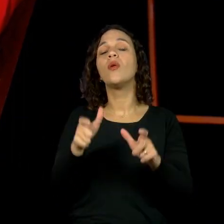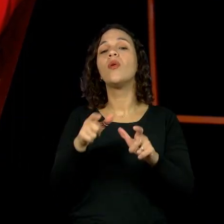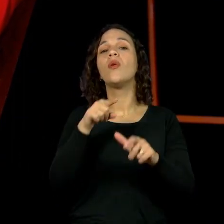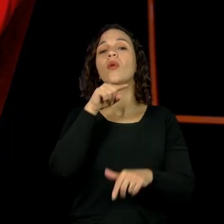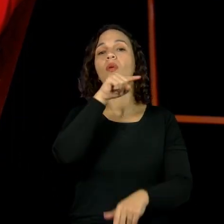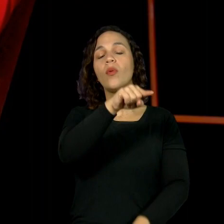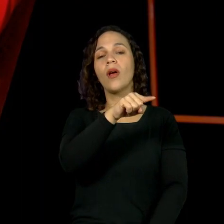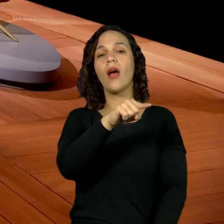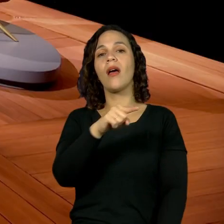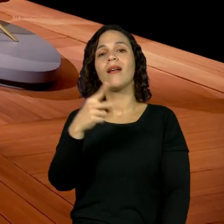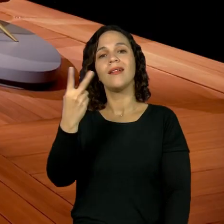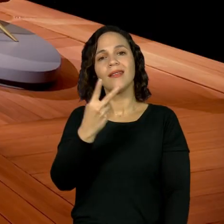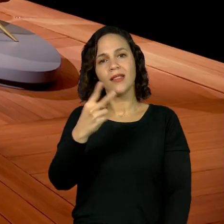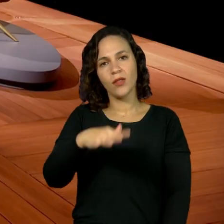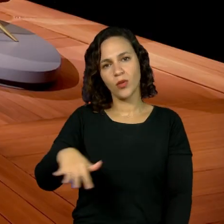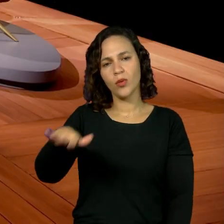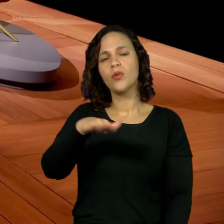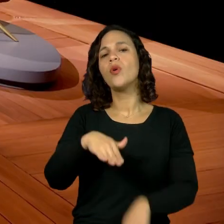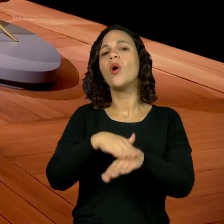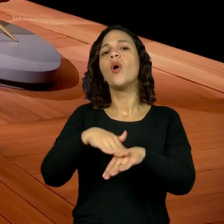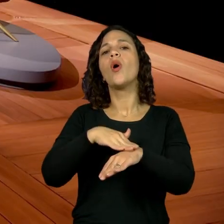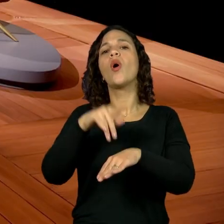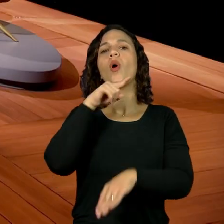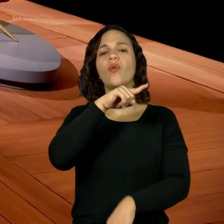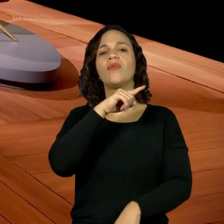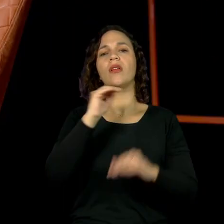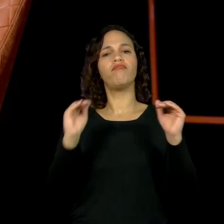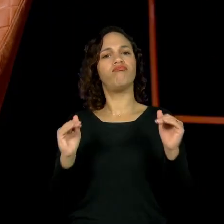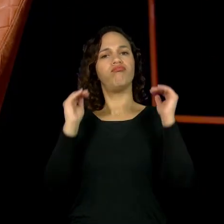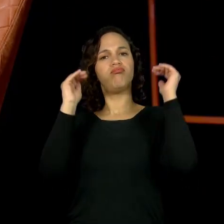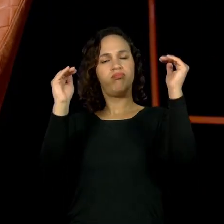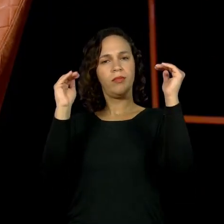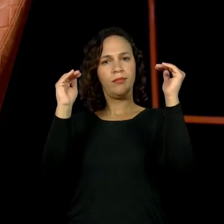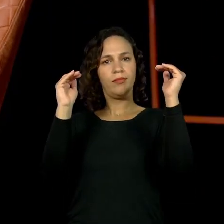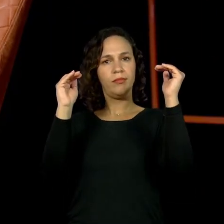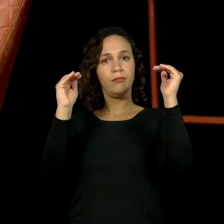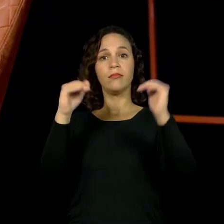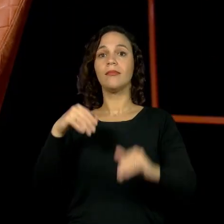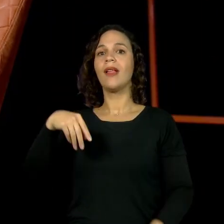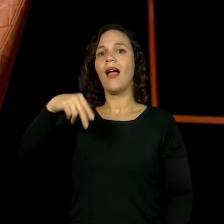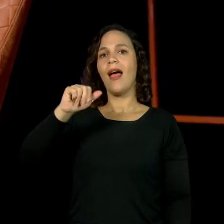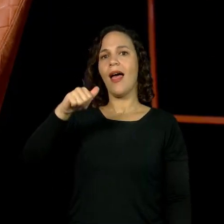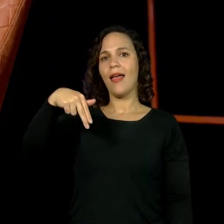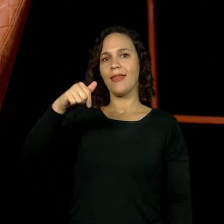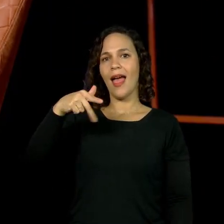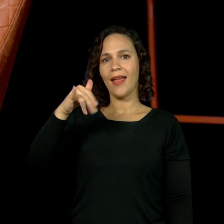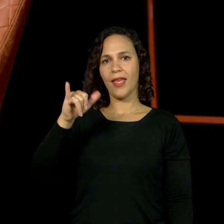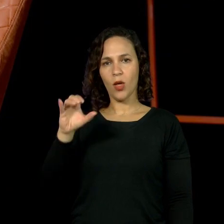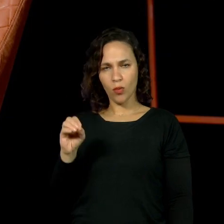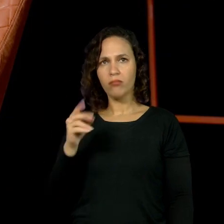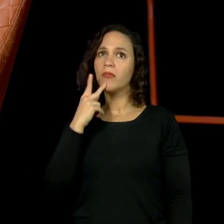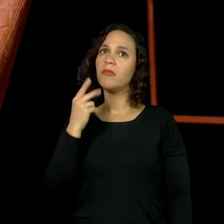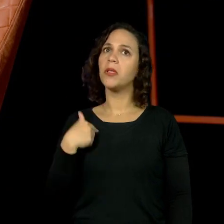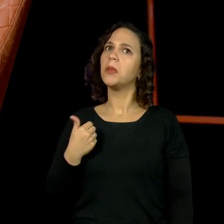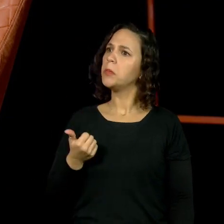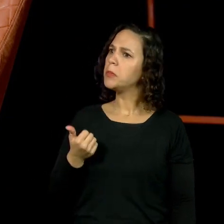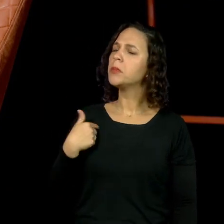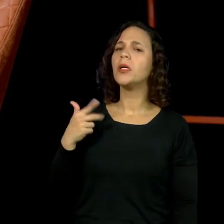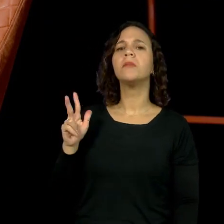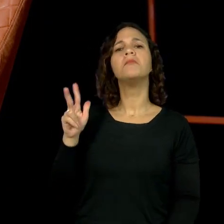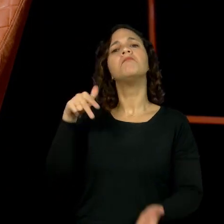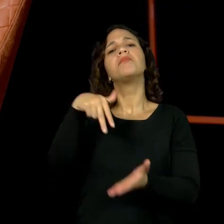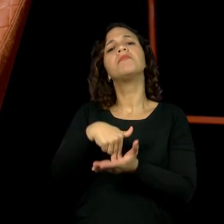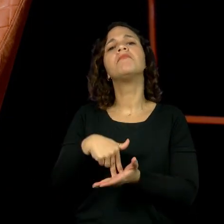Conselheiro Brotero, falar com o Major Anápio Queiroz. Me apresentei, aí vem por